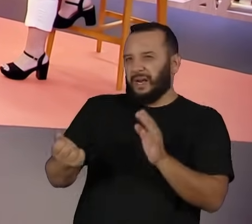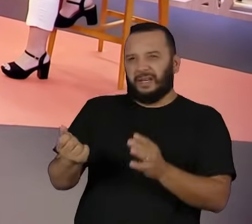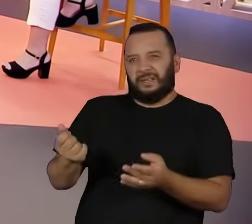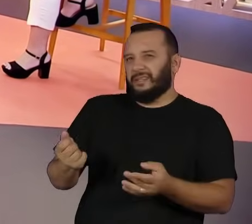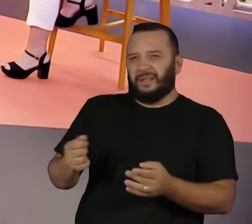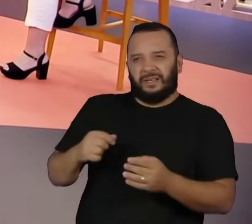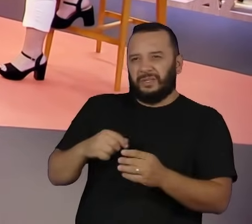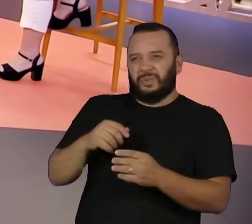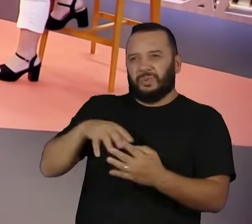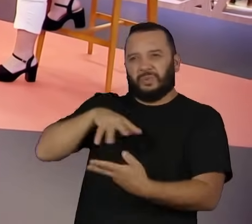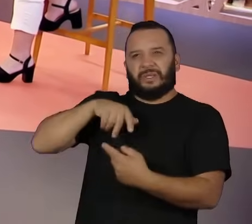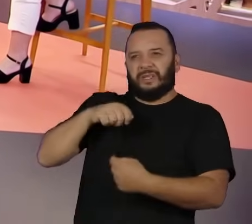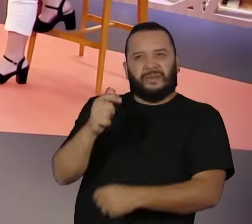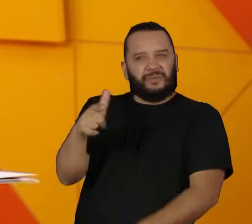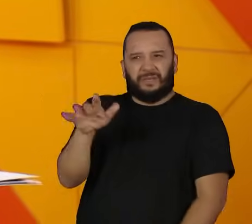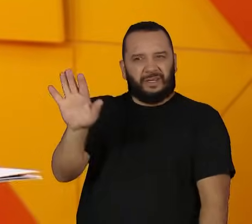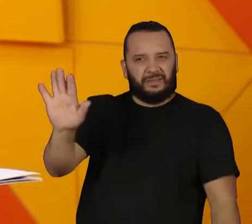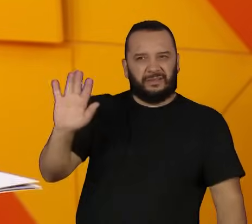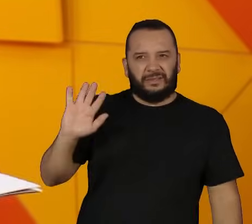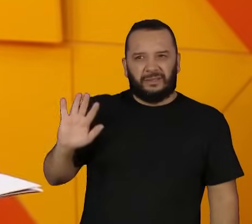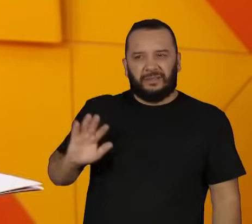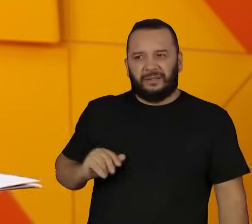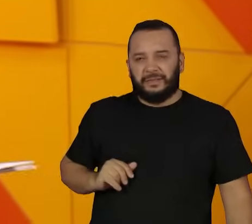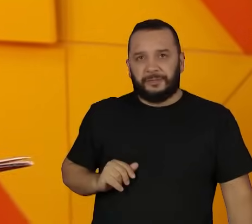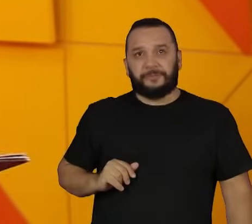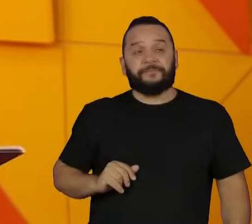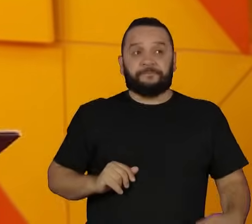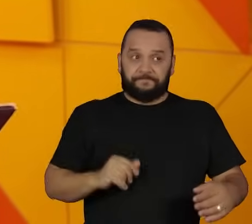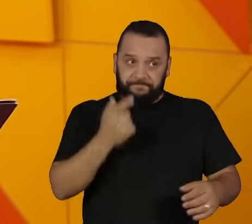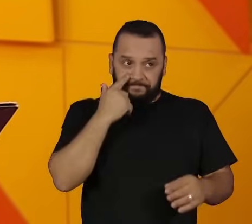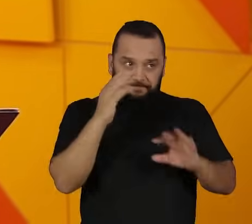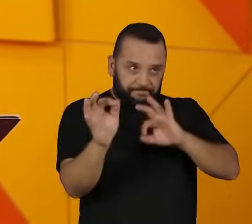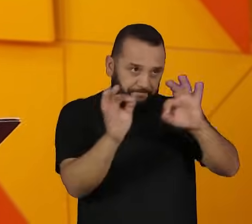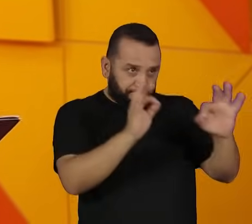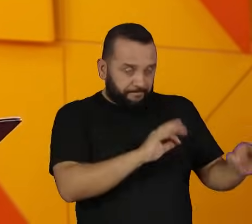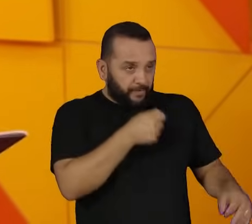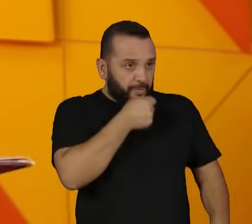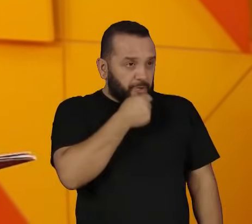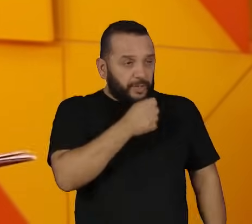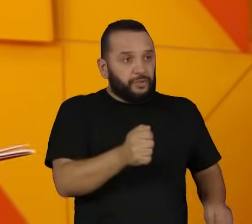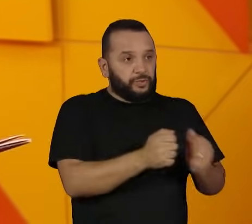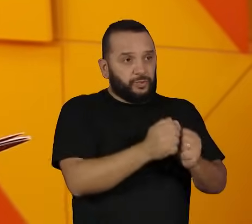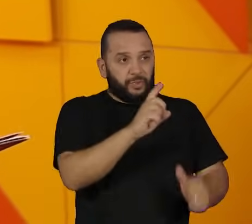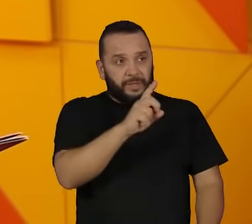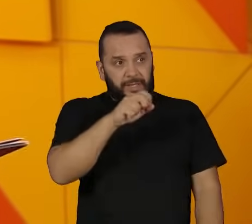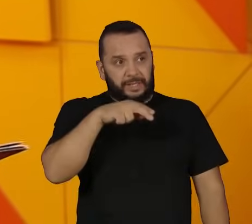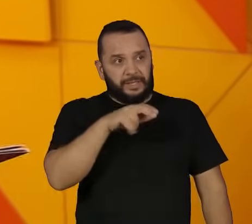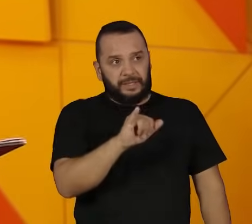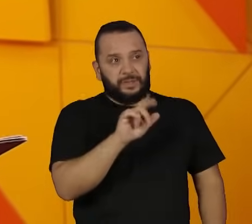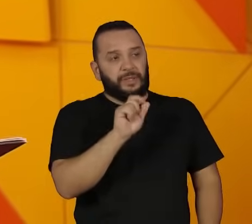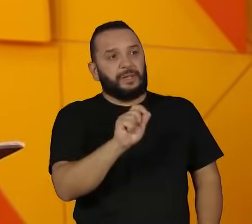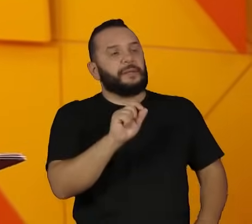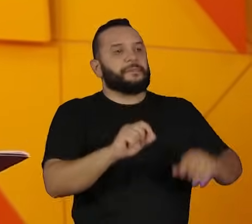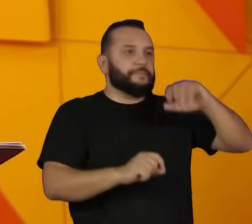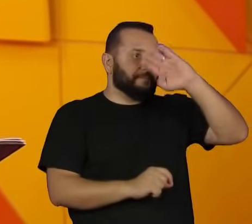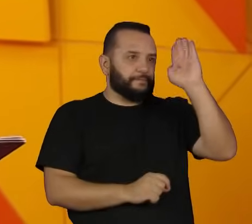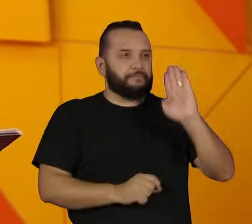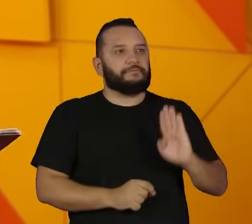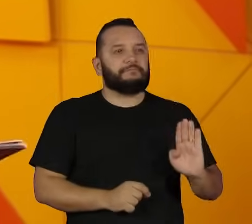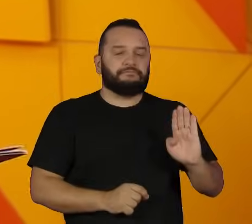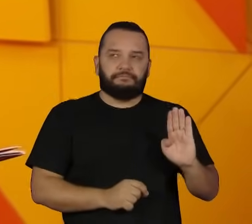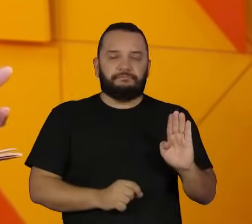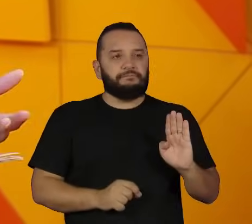corretas. Diferente, né? Agora, Paula, a gente assistiu ali na reportagem com a Dani essa triste realidade de um Brasil